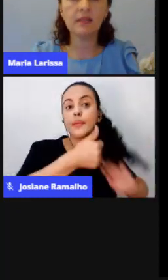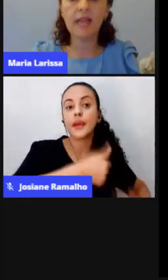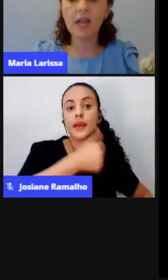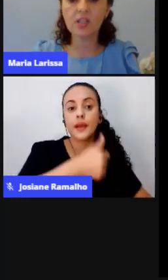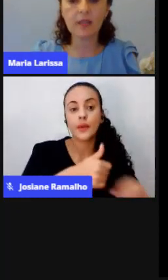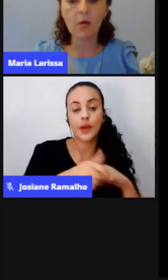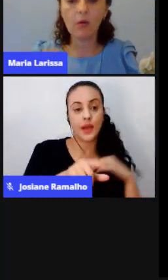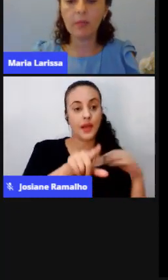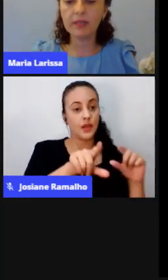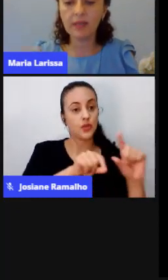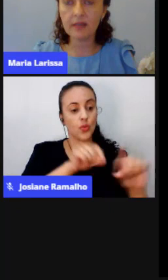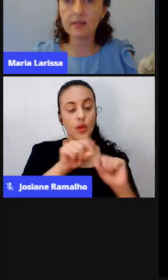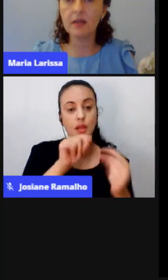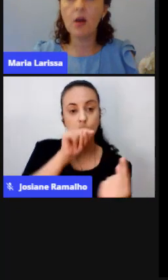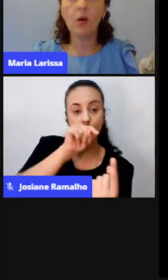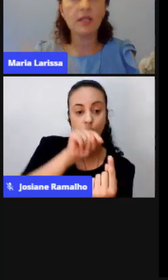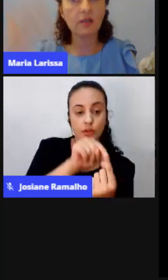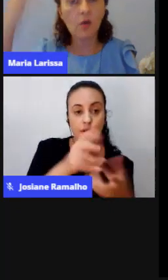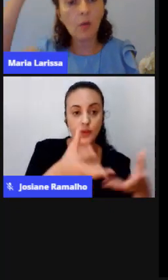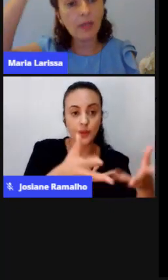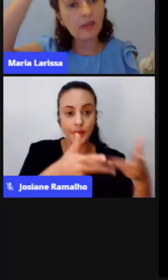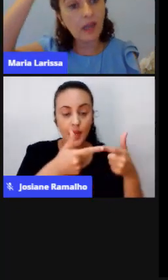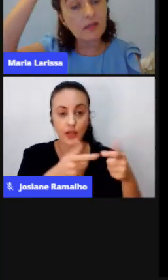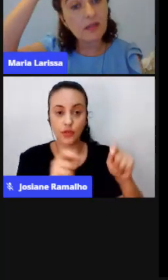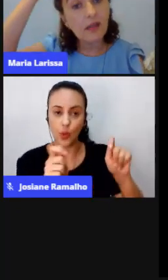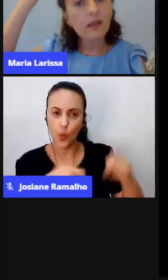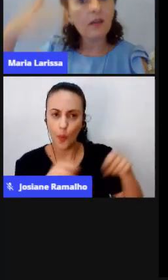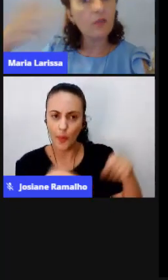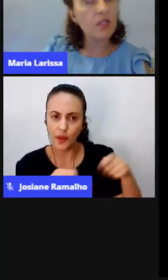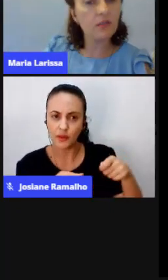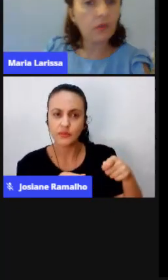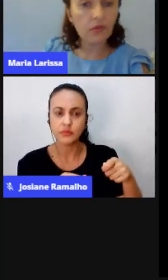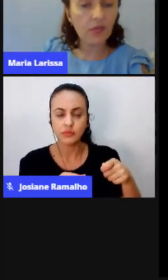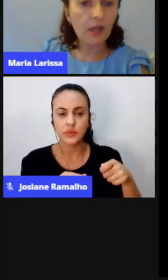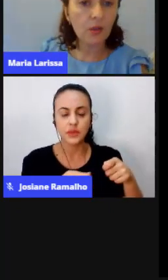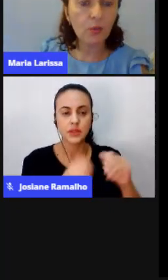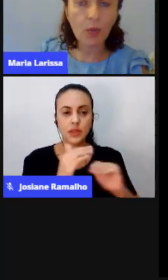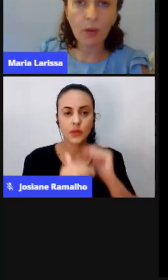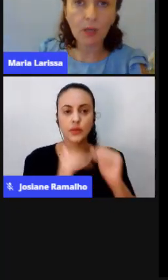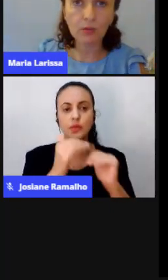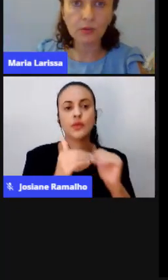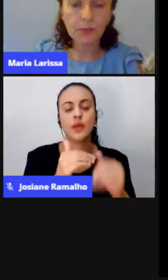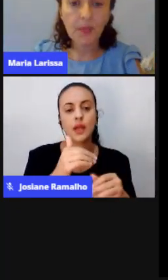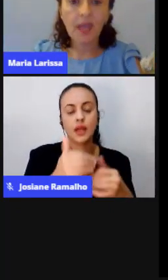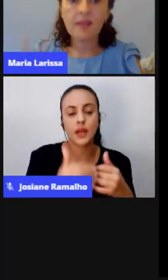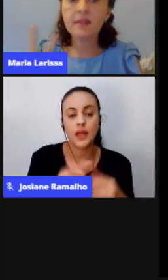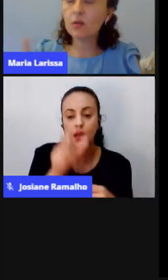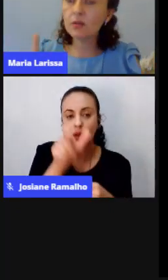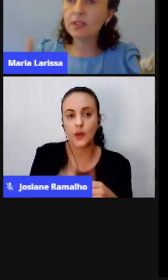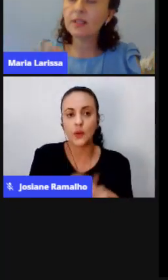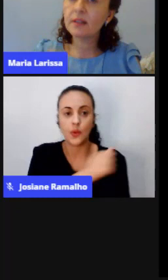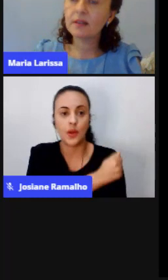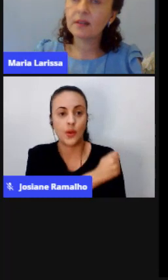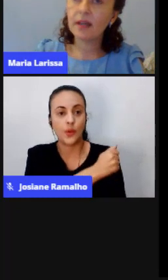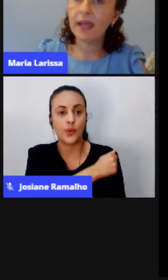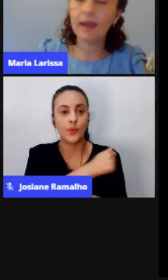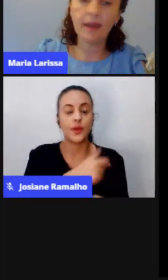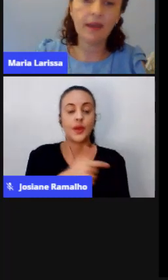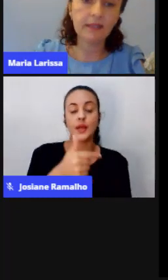objetivo, essa habilidade, essa competência, ou essas competências que eu vou desenvolver no meu aluno.